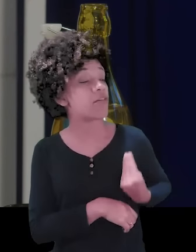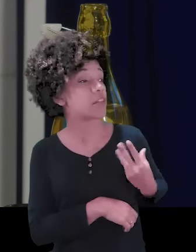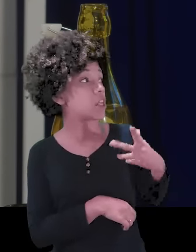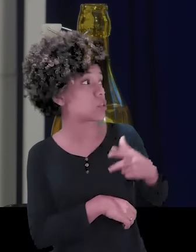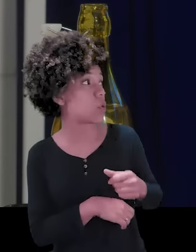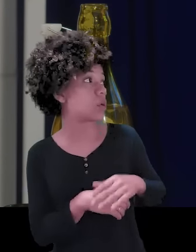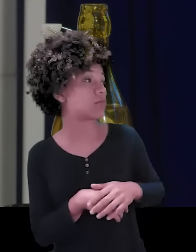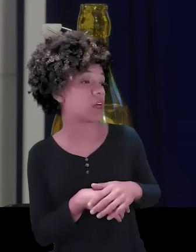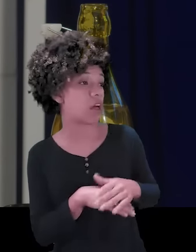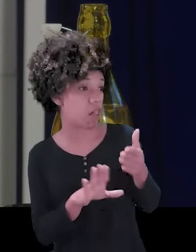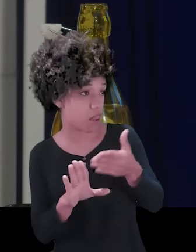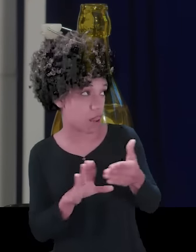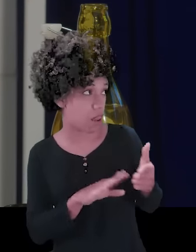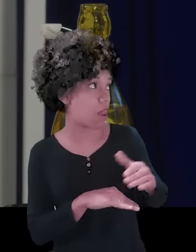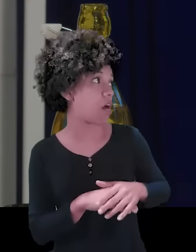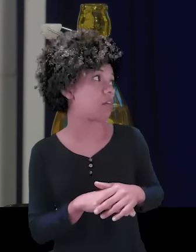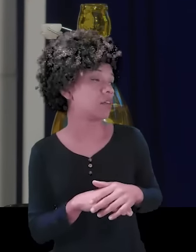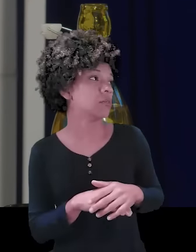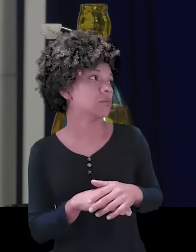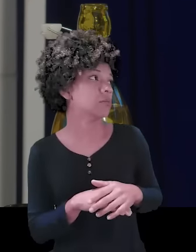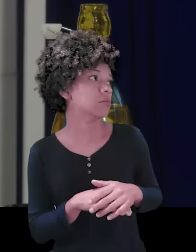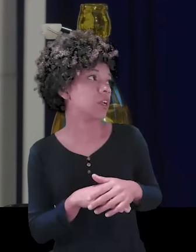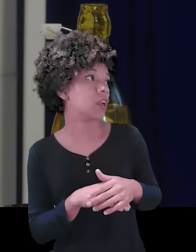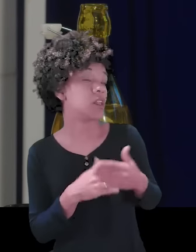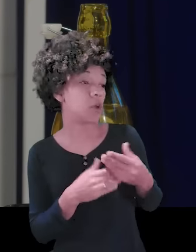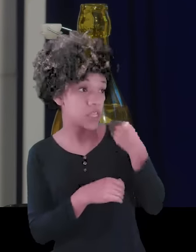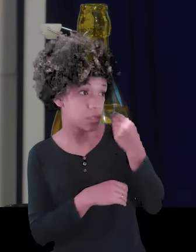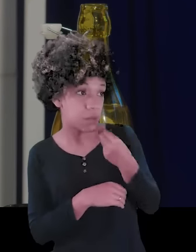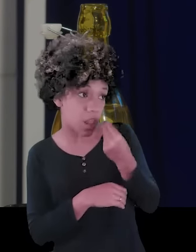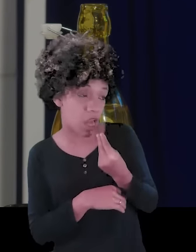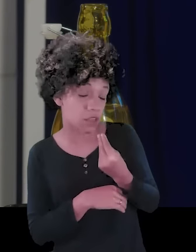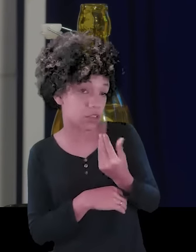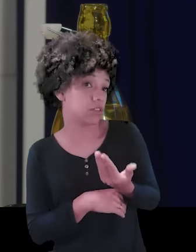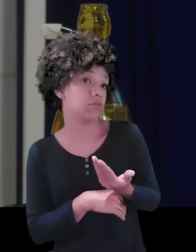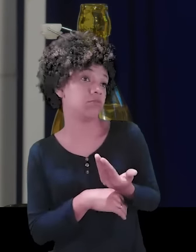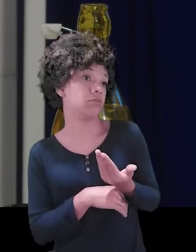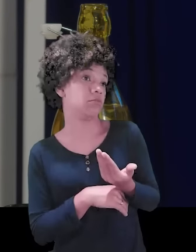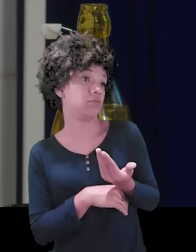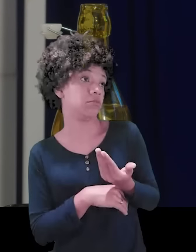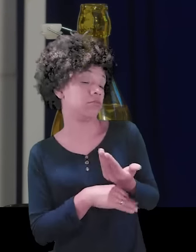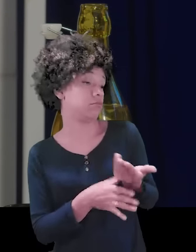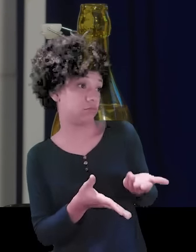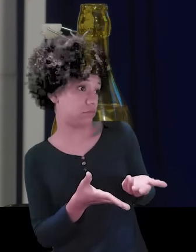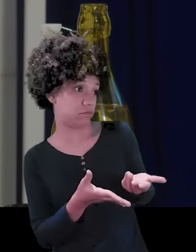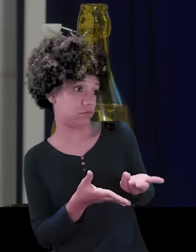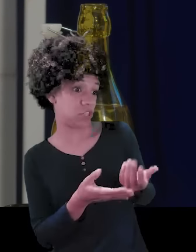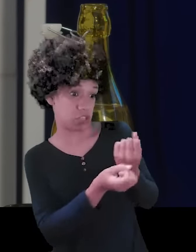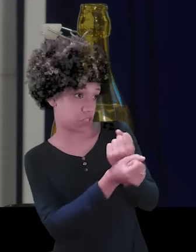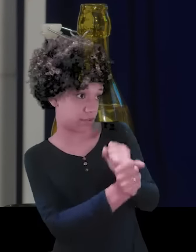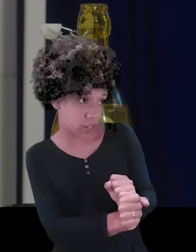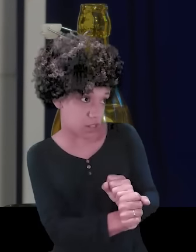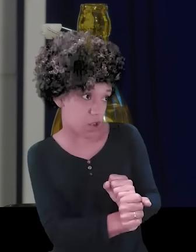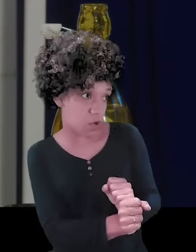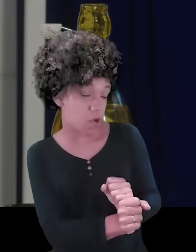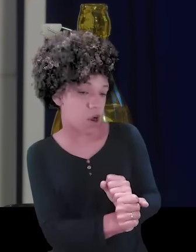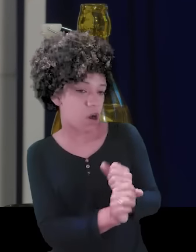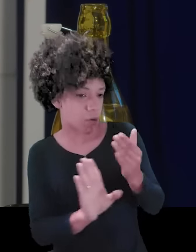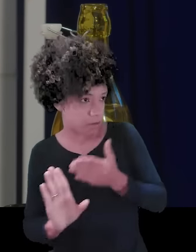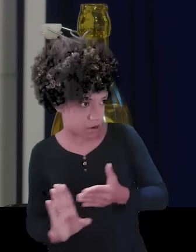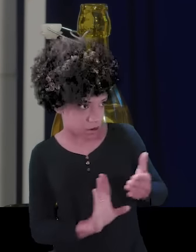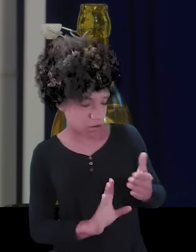a vida inteira lá como né situação dele de escravidão escravidão